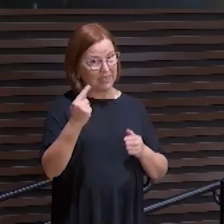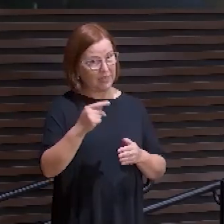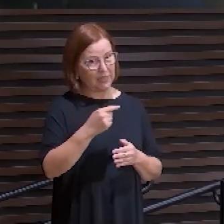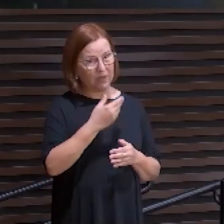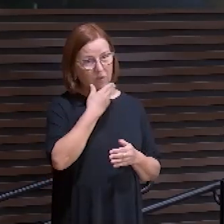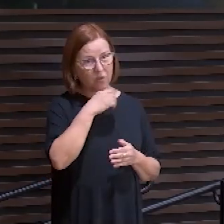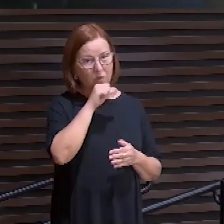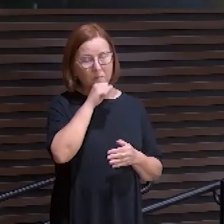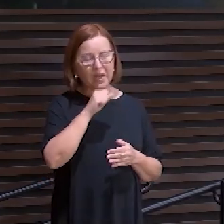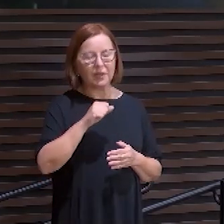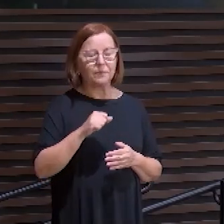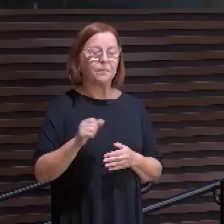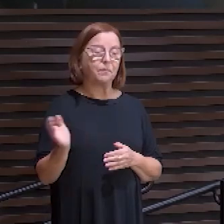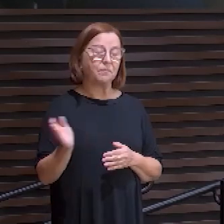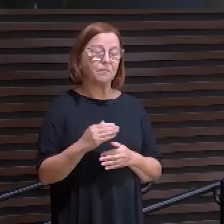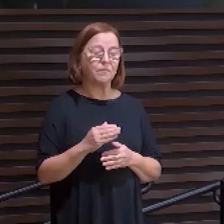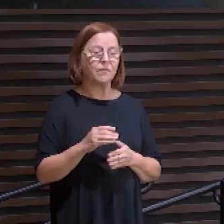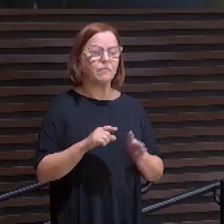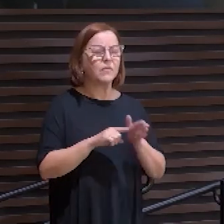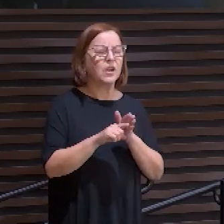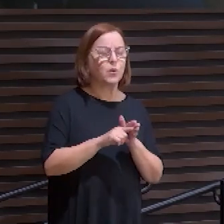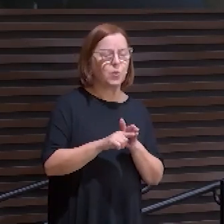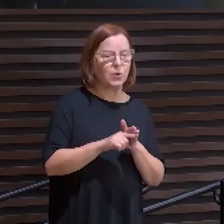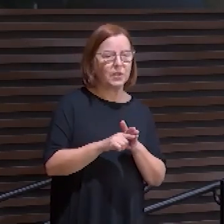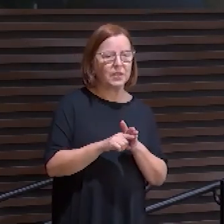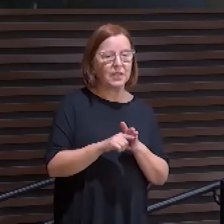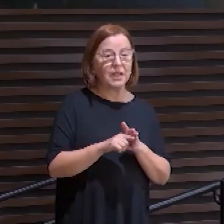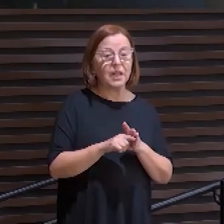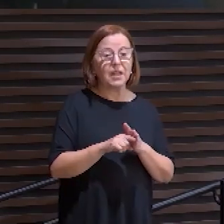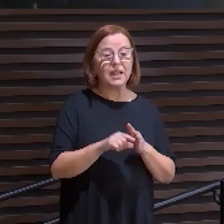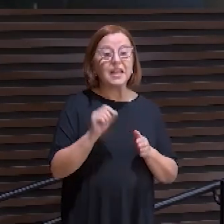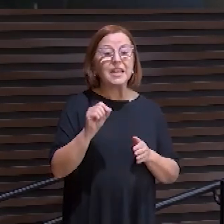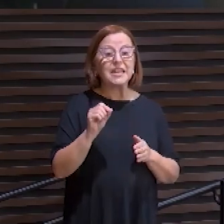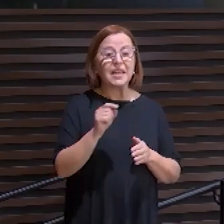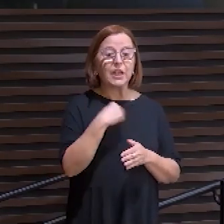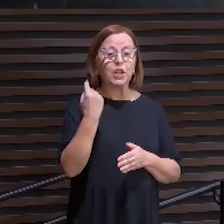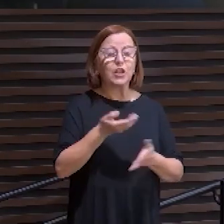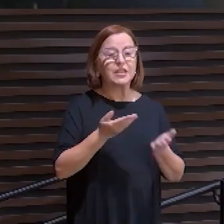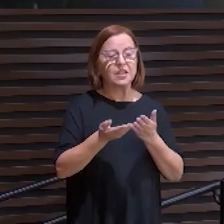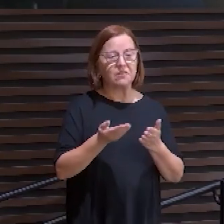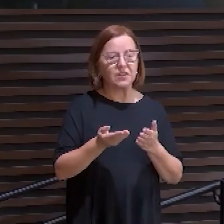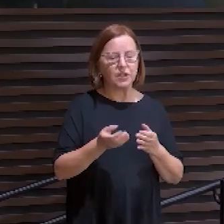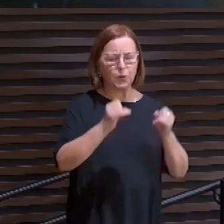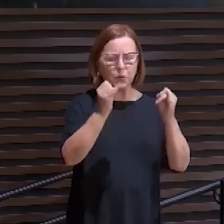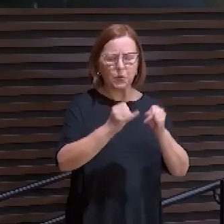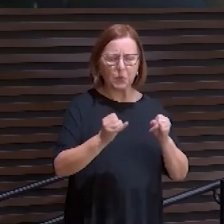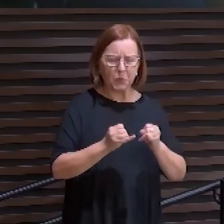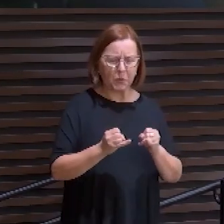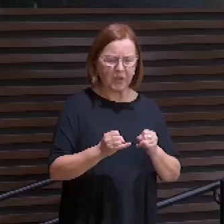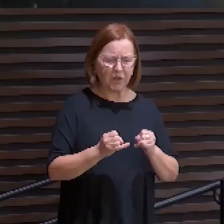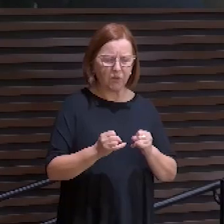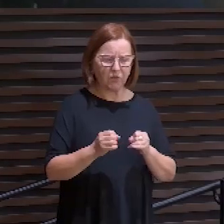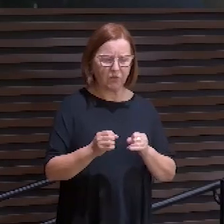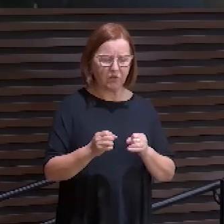dos amorreus agora, ou se os deuses da cultura